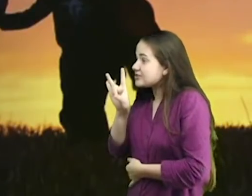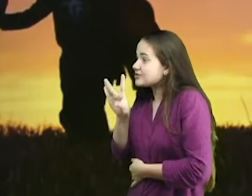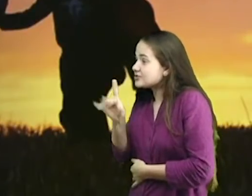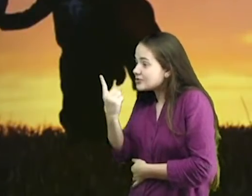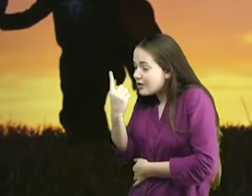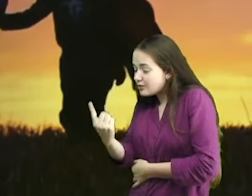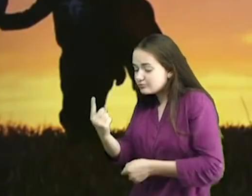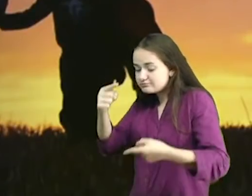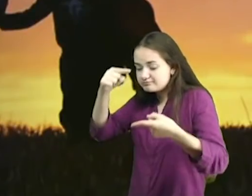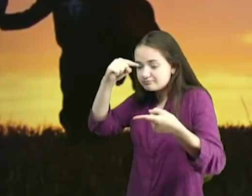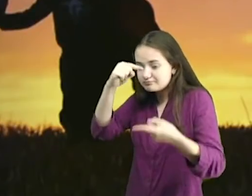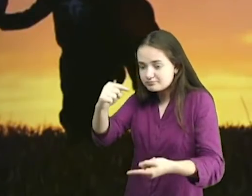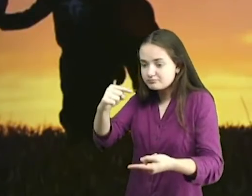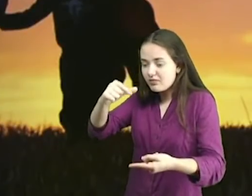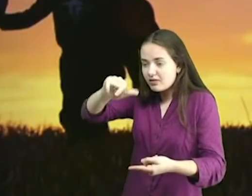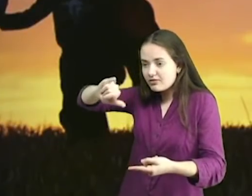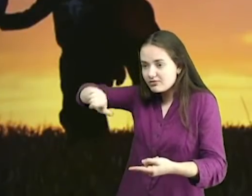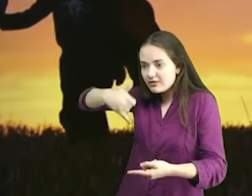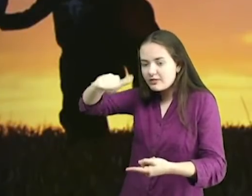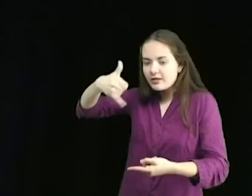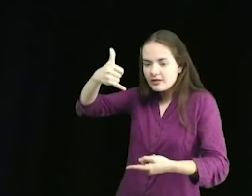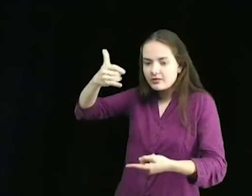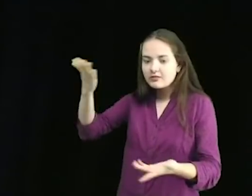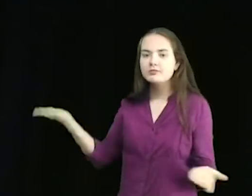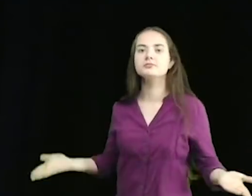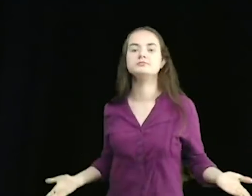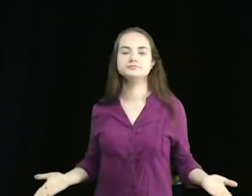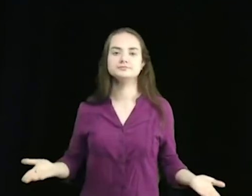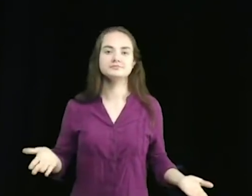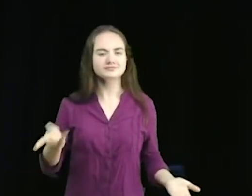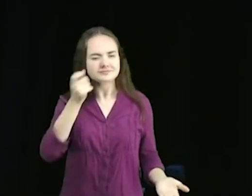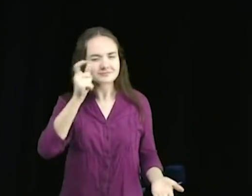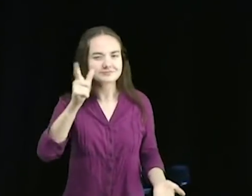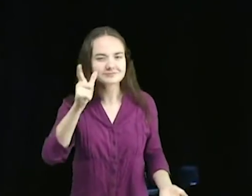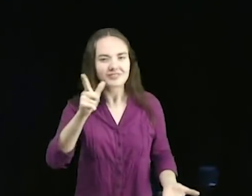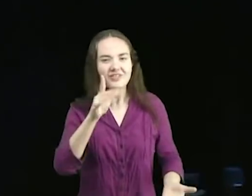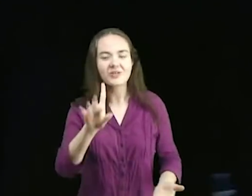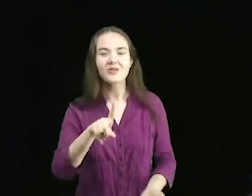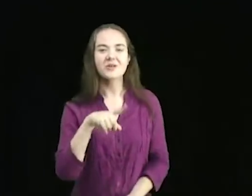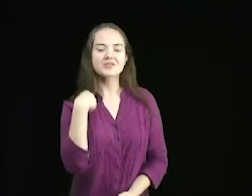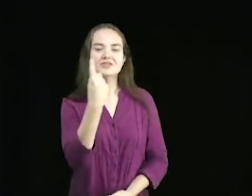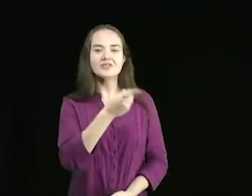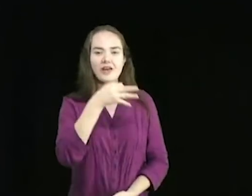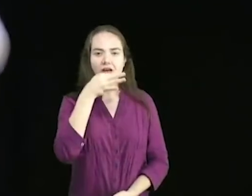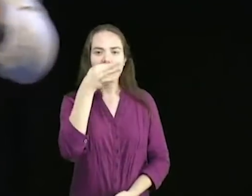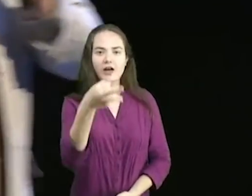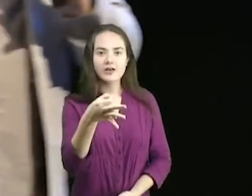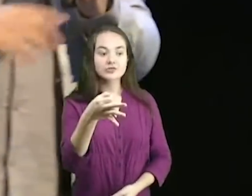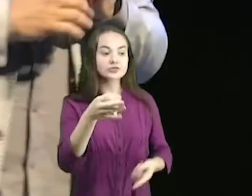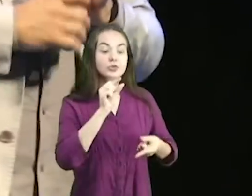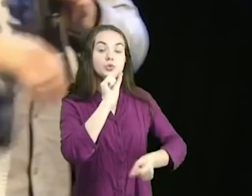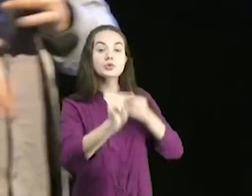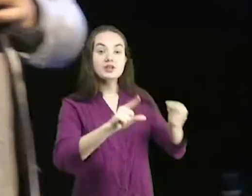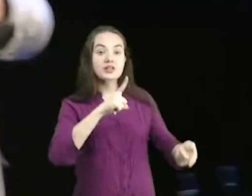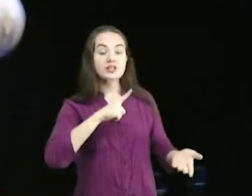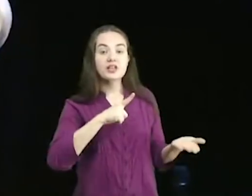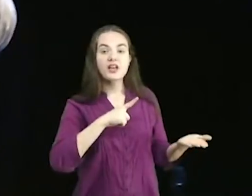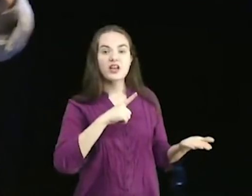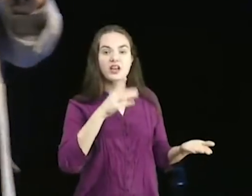uma vasilha de azeite. É interessante como é que a gente acha que aquilo que a gente tem não